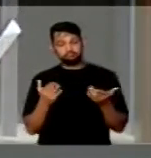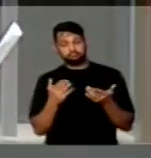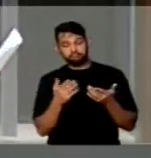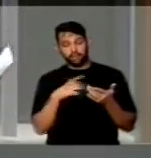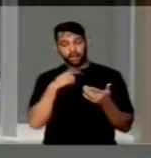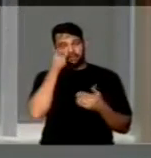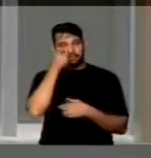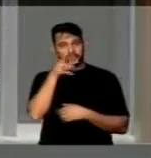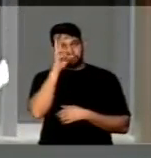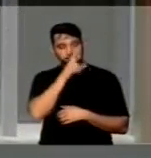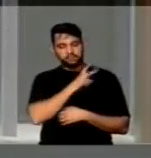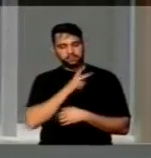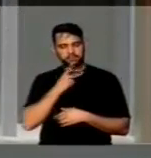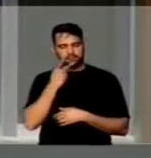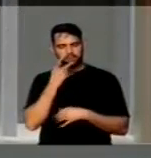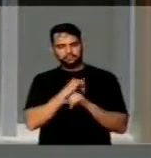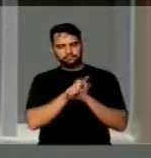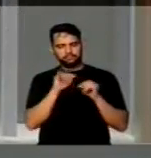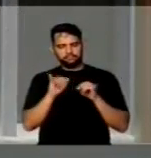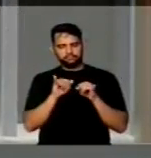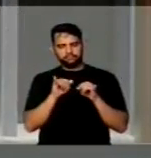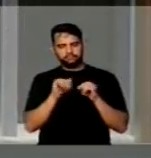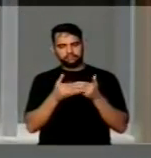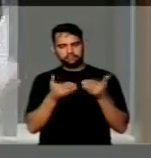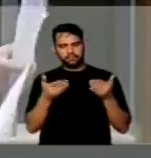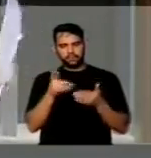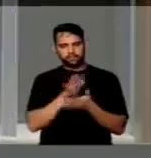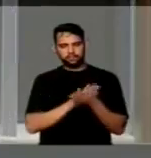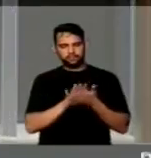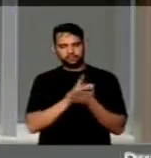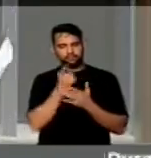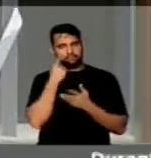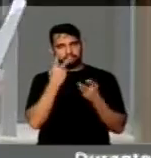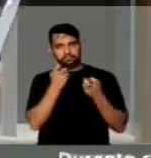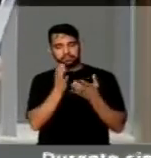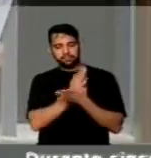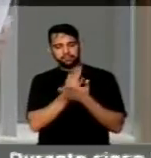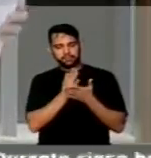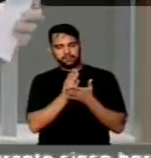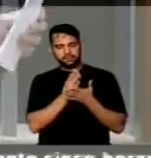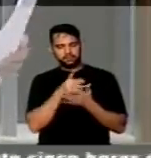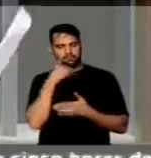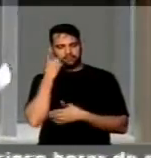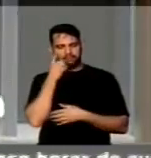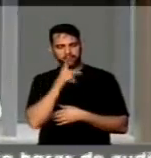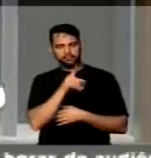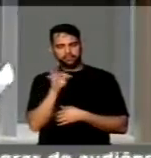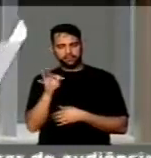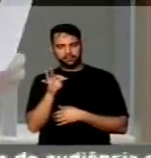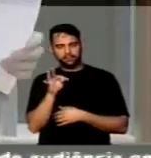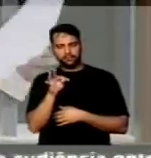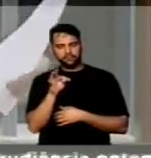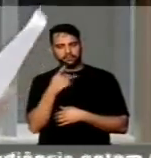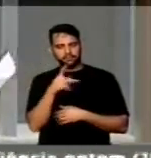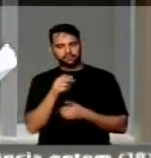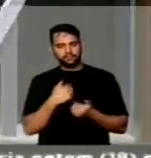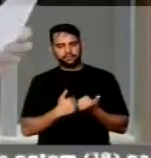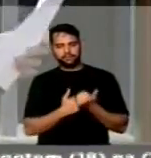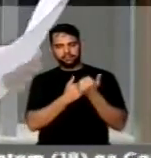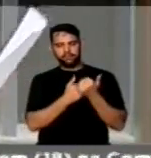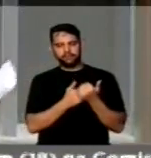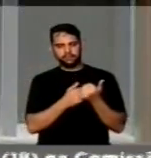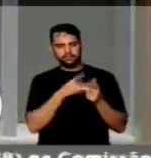É interessante, senhor presidente, eu quero deixar aqui que eu não vi os parlamentares do PT, os seus aliados,